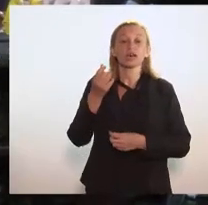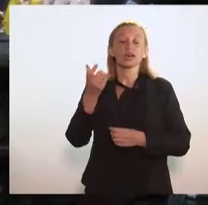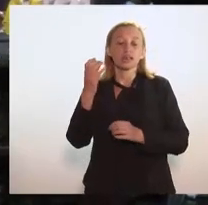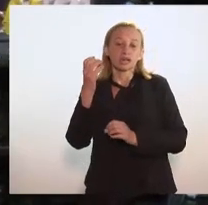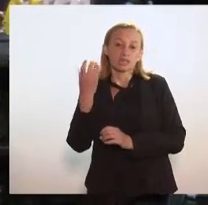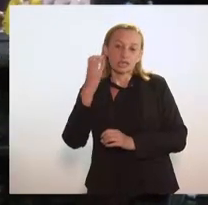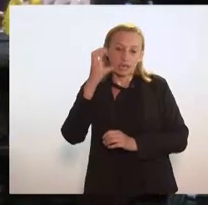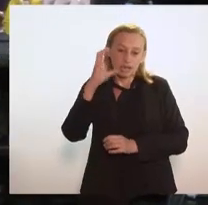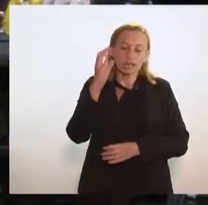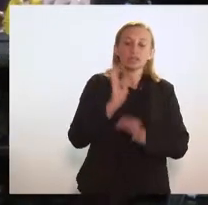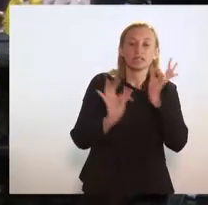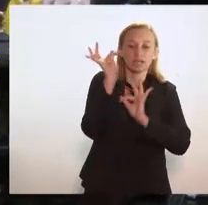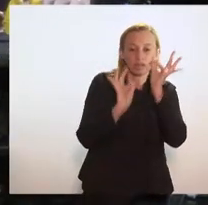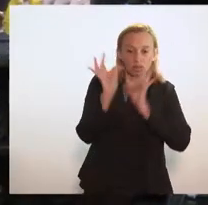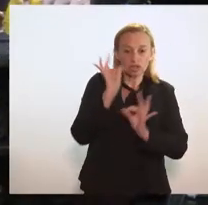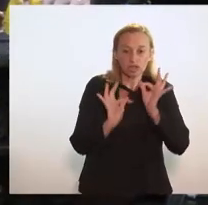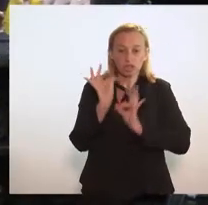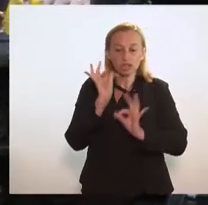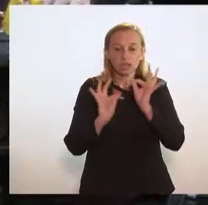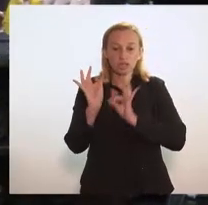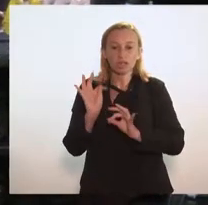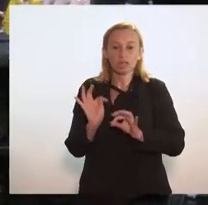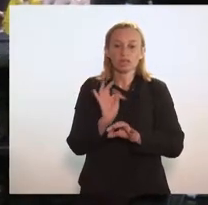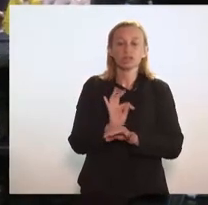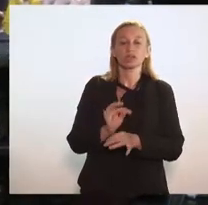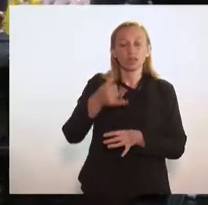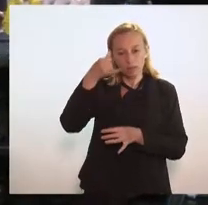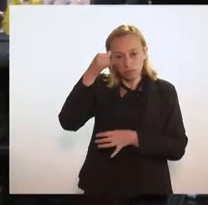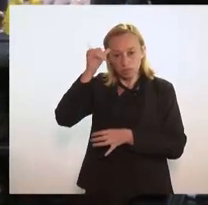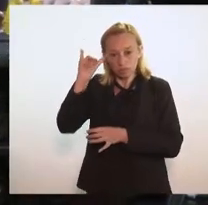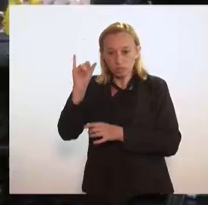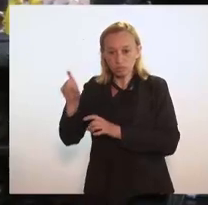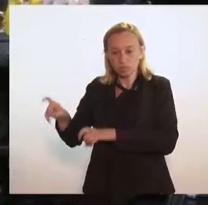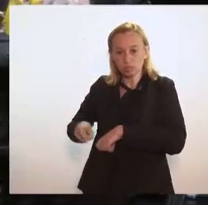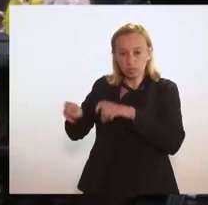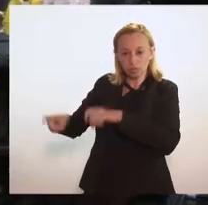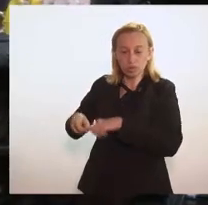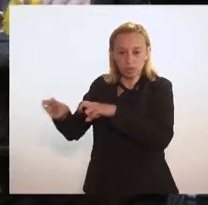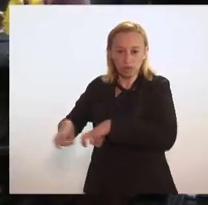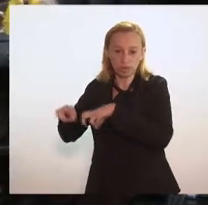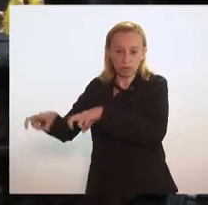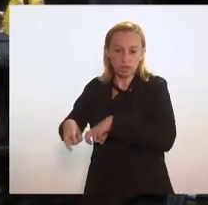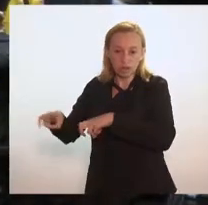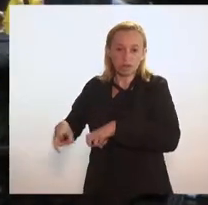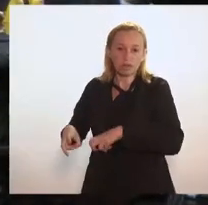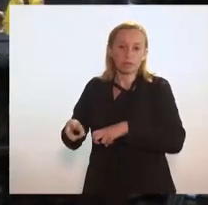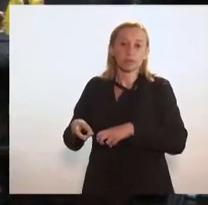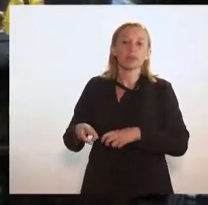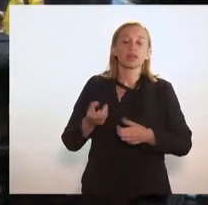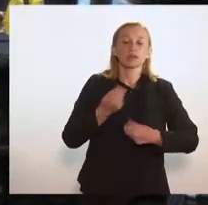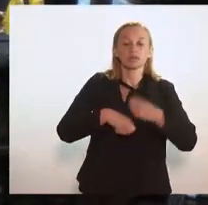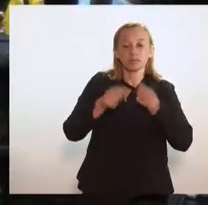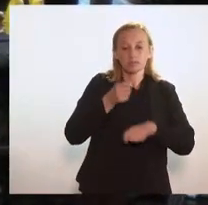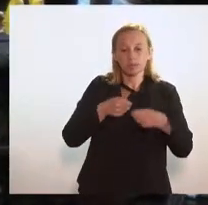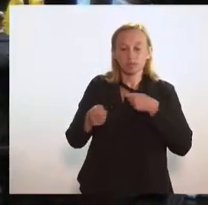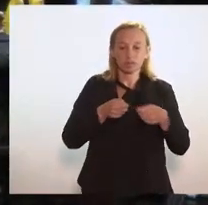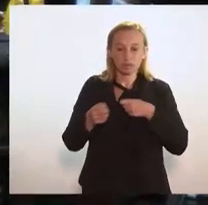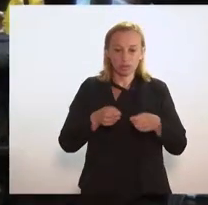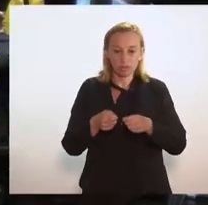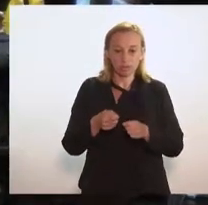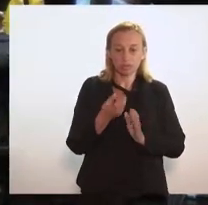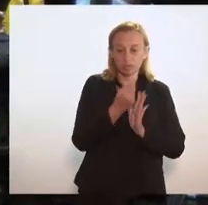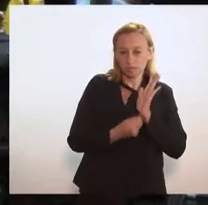Urbana habitação e assuntos fundiários agricultura pecuária e política rural agrario de Pesqueira de Economia Indústria e Comércio e orçamento